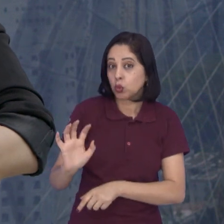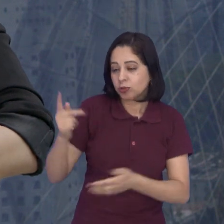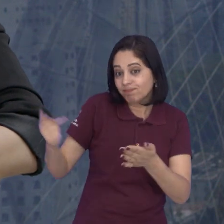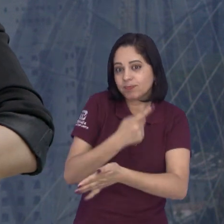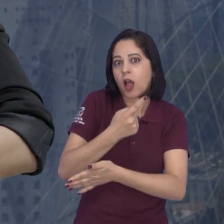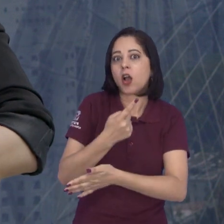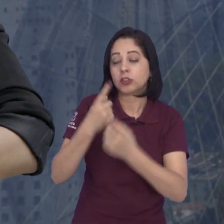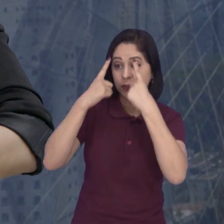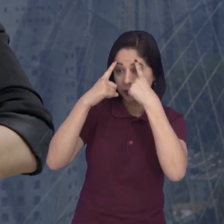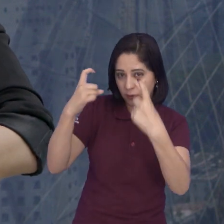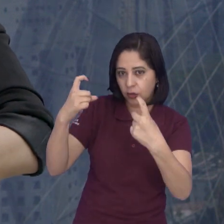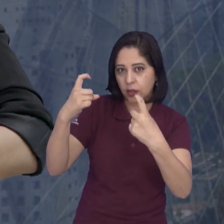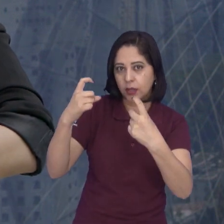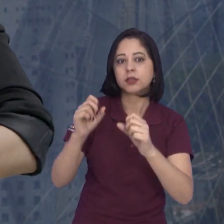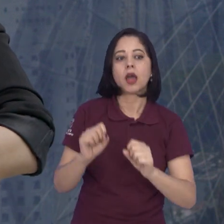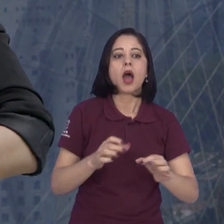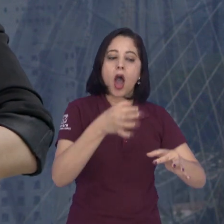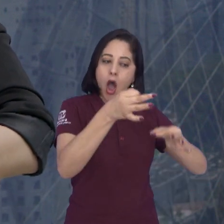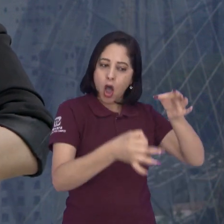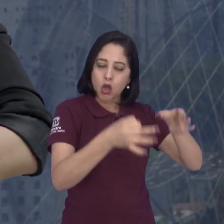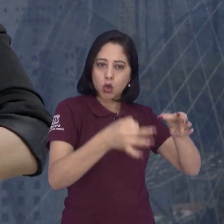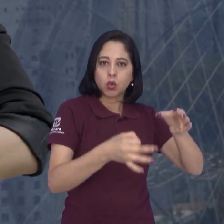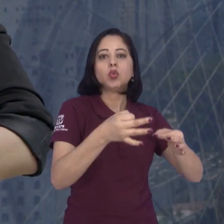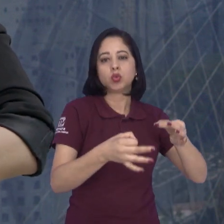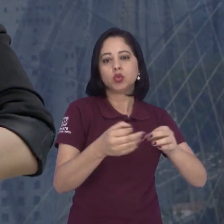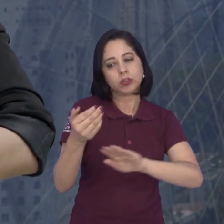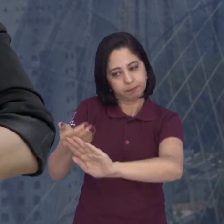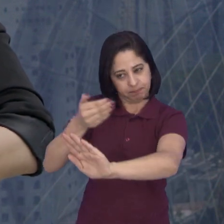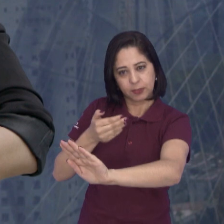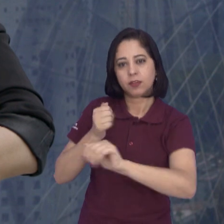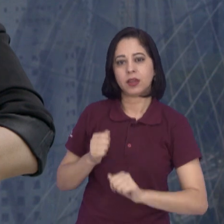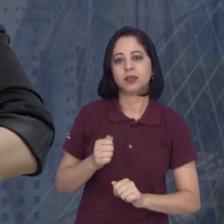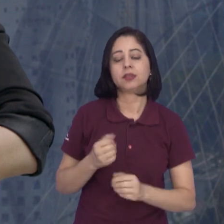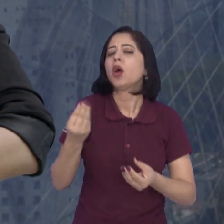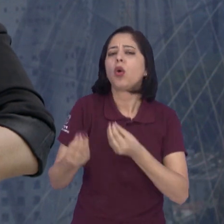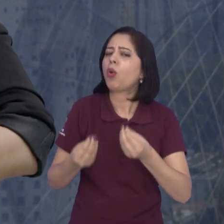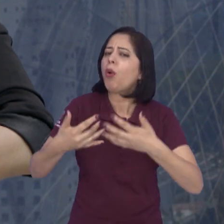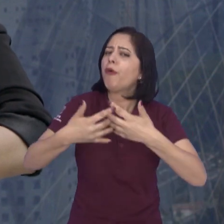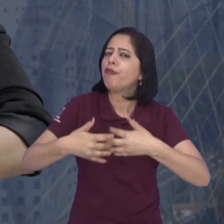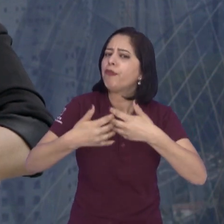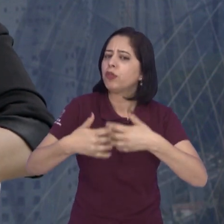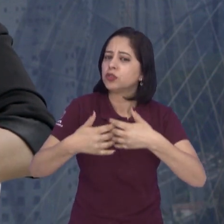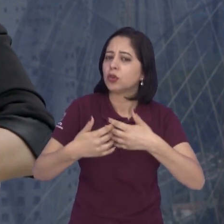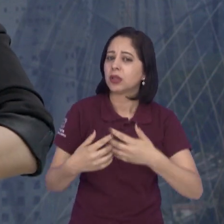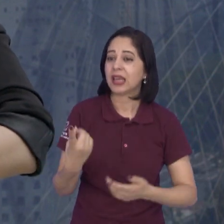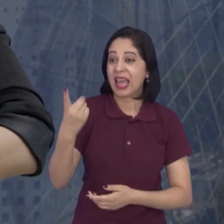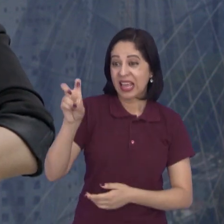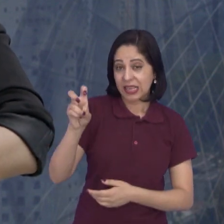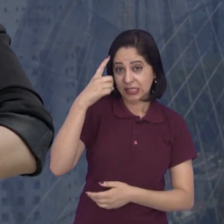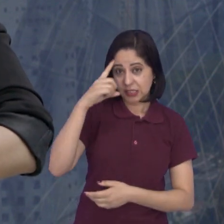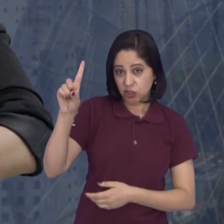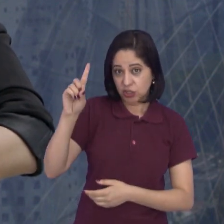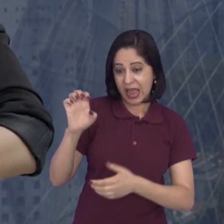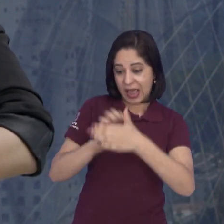também dar como medida protetiva o afastamento dela do trabalho. Como é que isso funciona, Estela? Os primeiros 15 dias por conta da